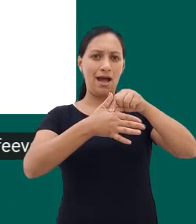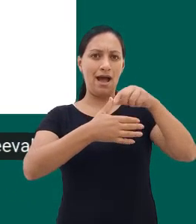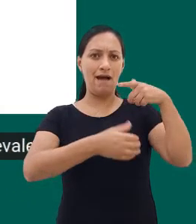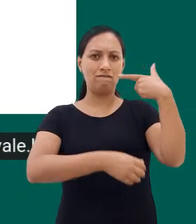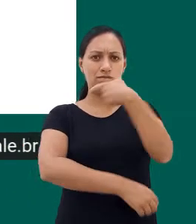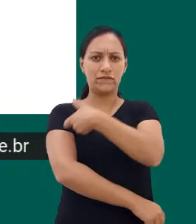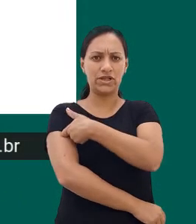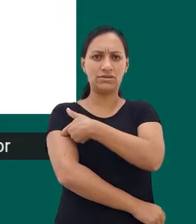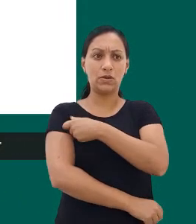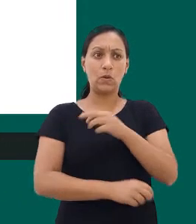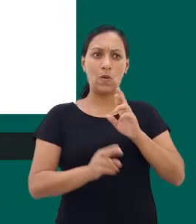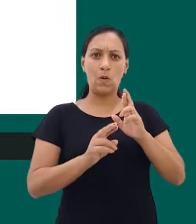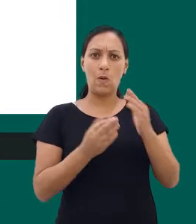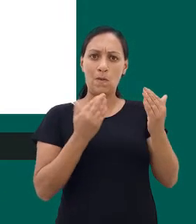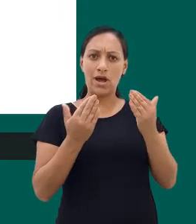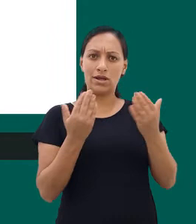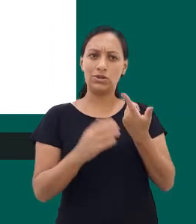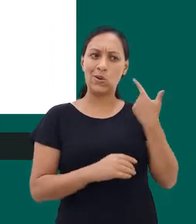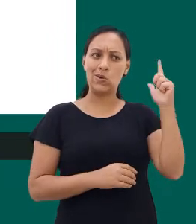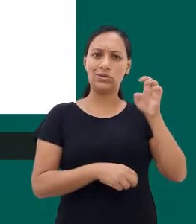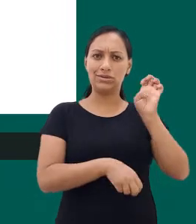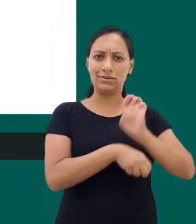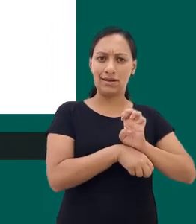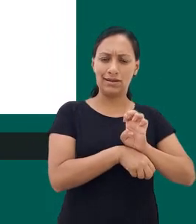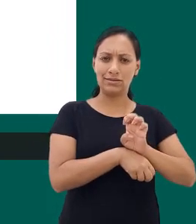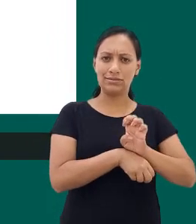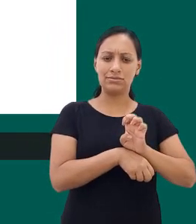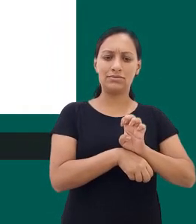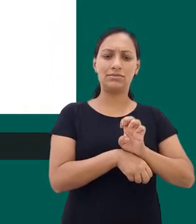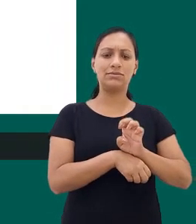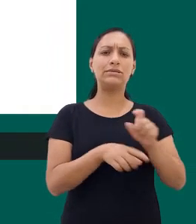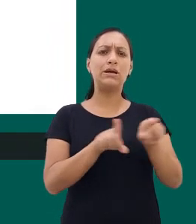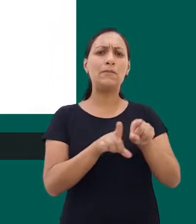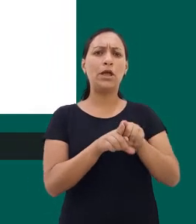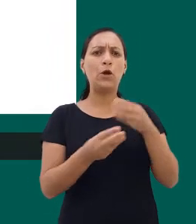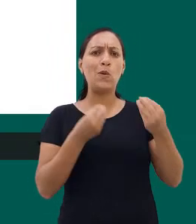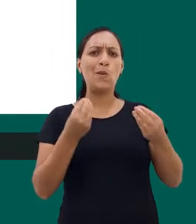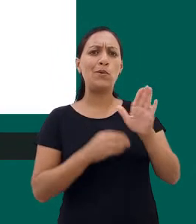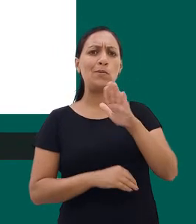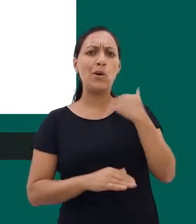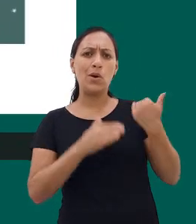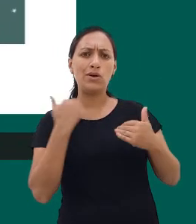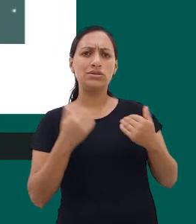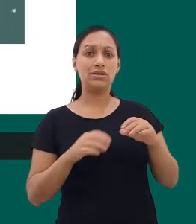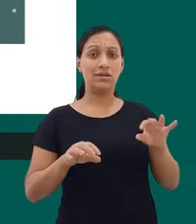em relação a outros estados, como está a média de mortes, de vacinados e curados.